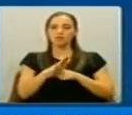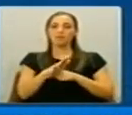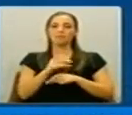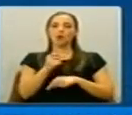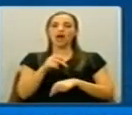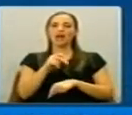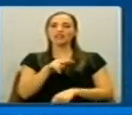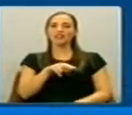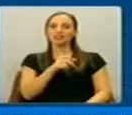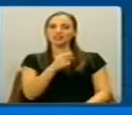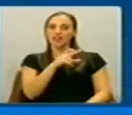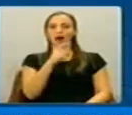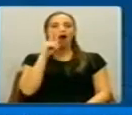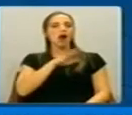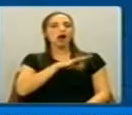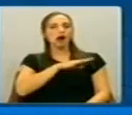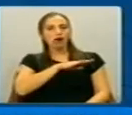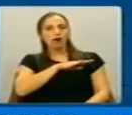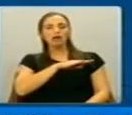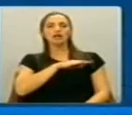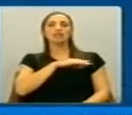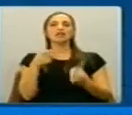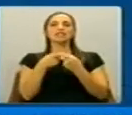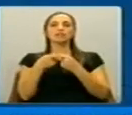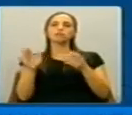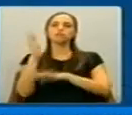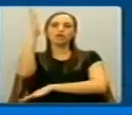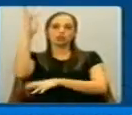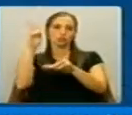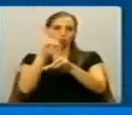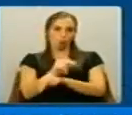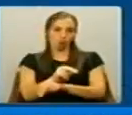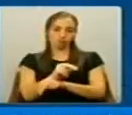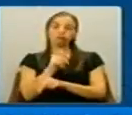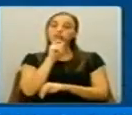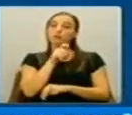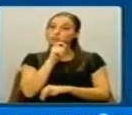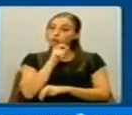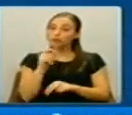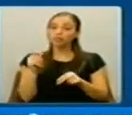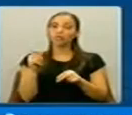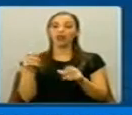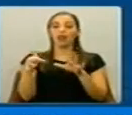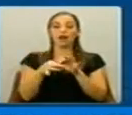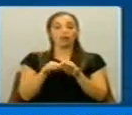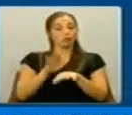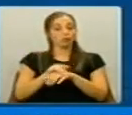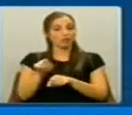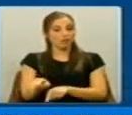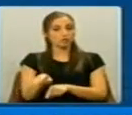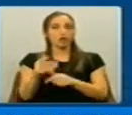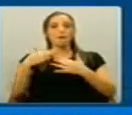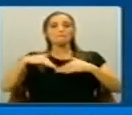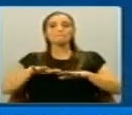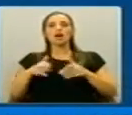testar um novo tipo de foguete e, portanto, provavelmente pode estar relacionado com isso, embora